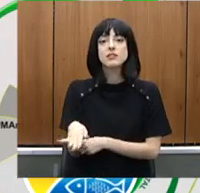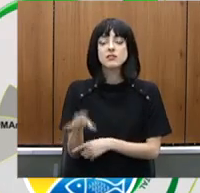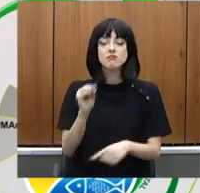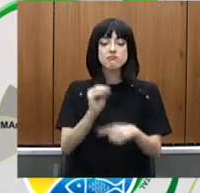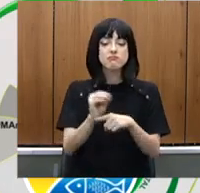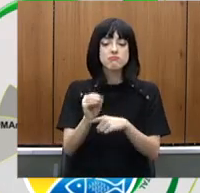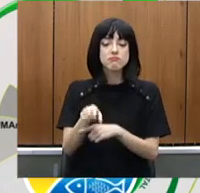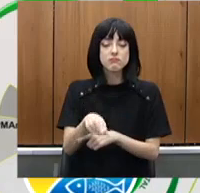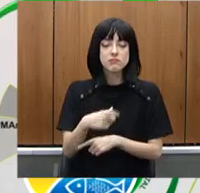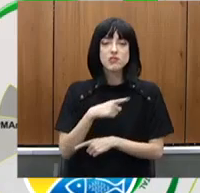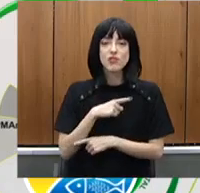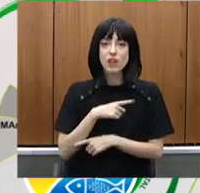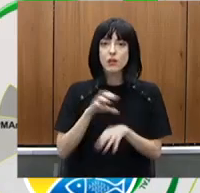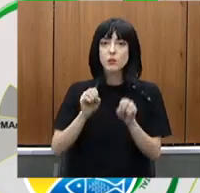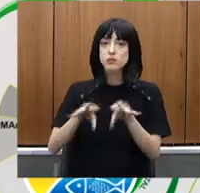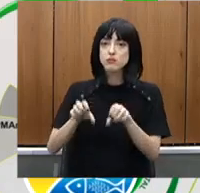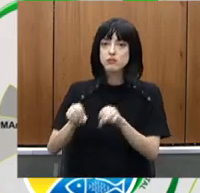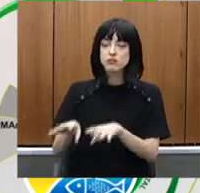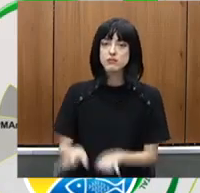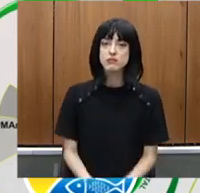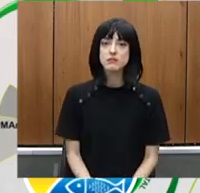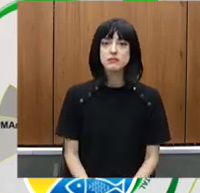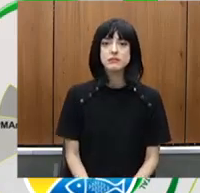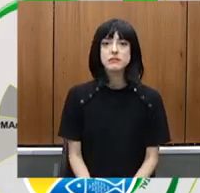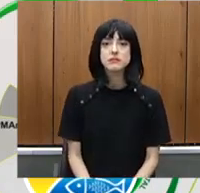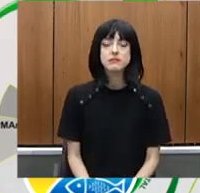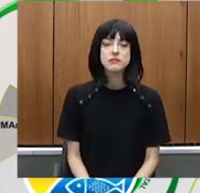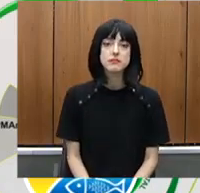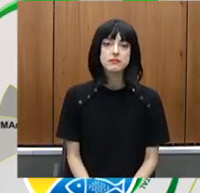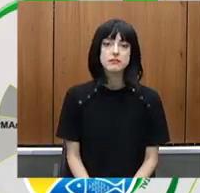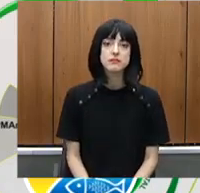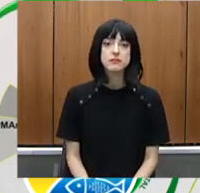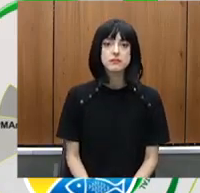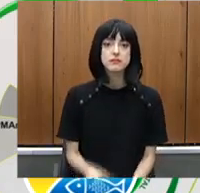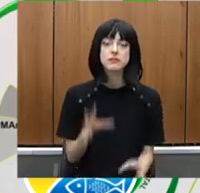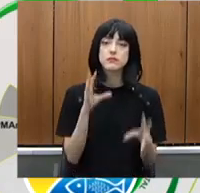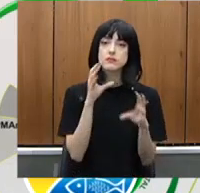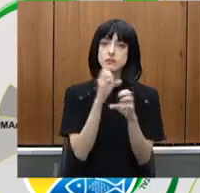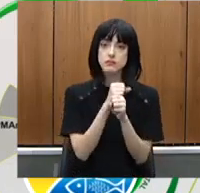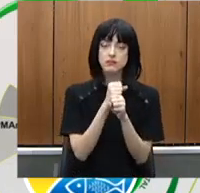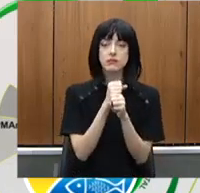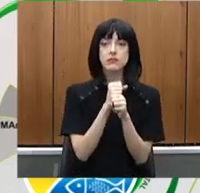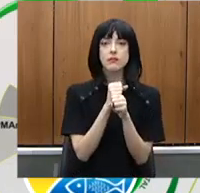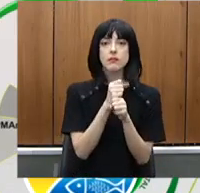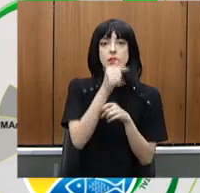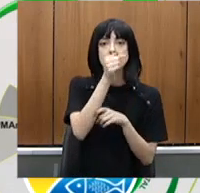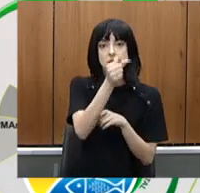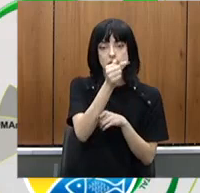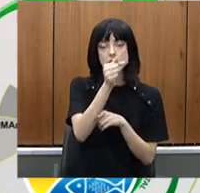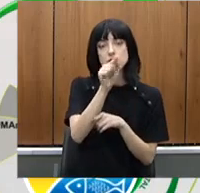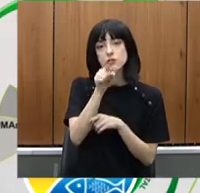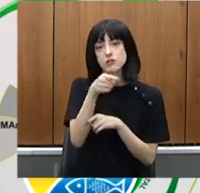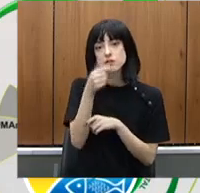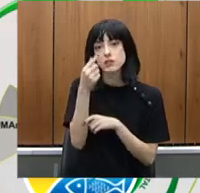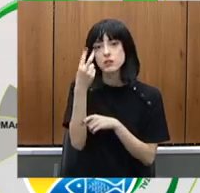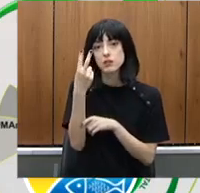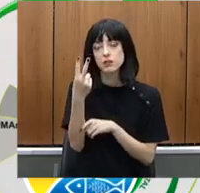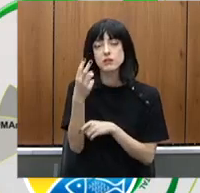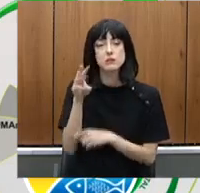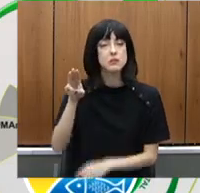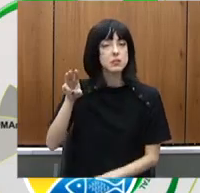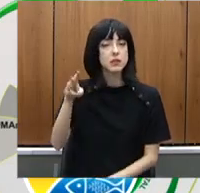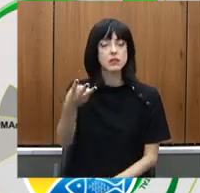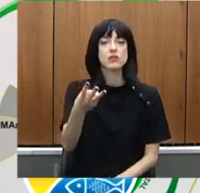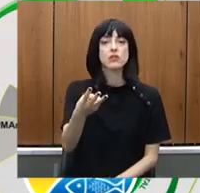de educação ambiental foram total de 7.2 milhões adquiridas caminhonetes ônibus notebooks e